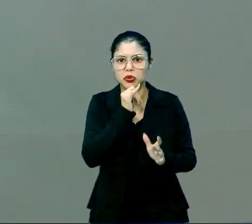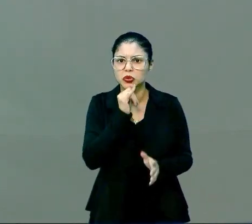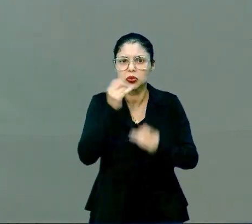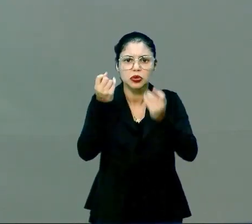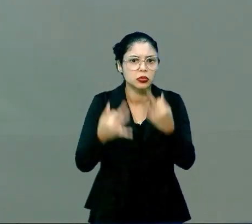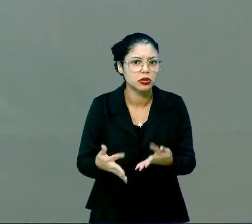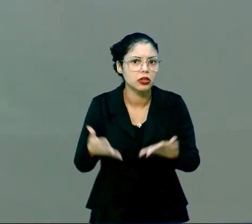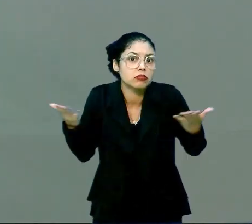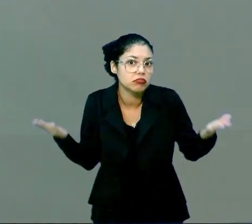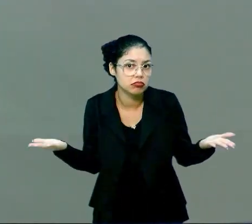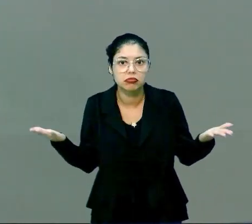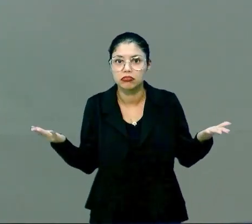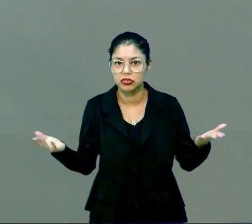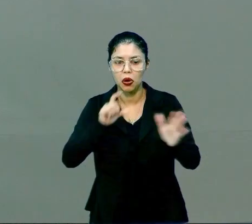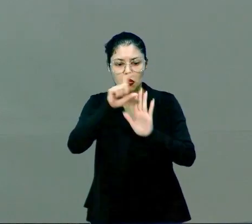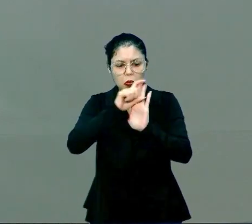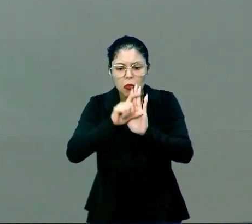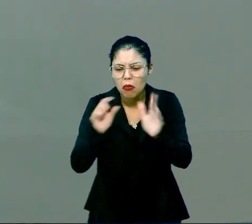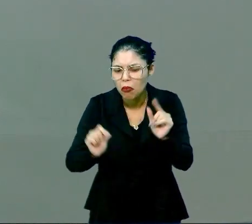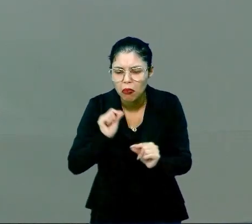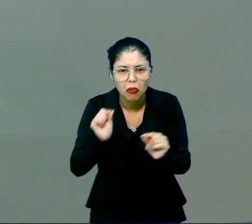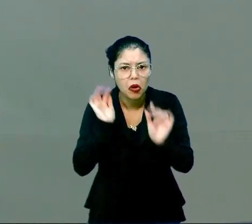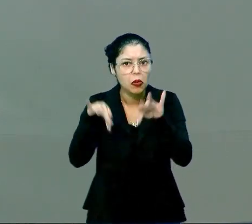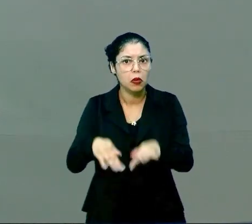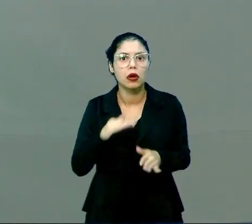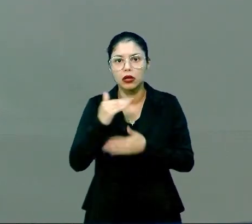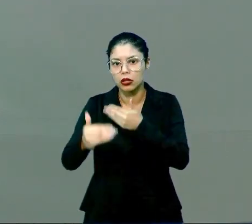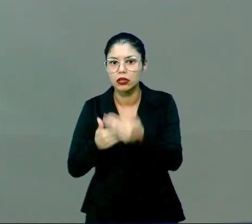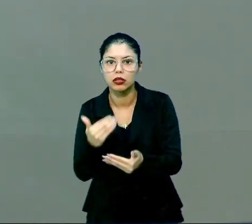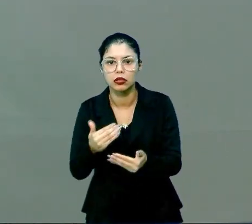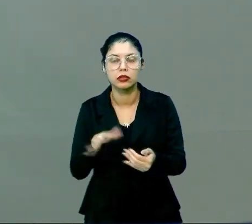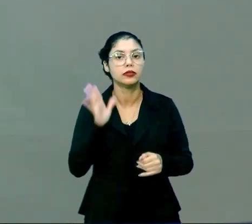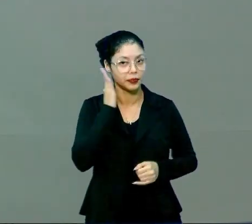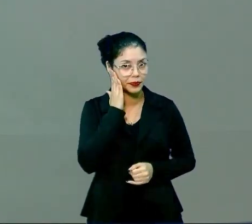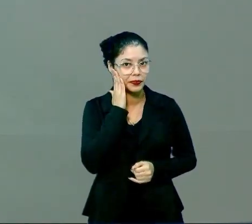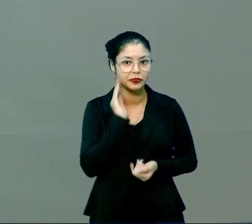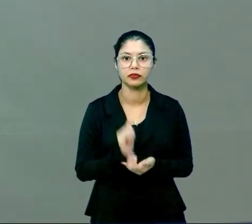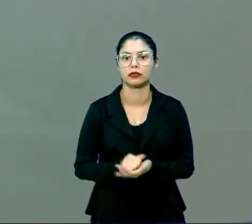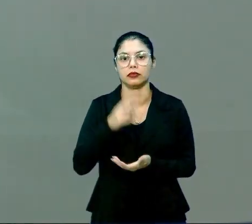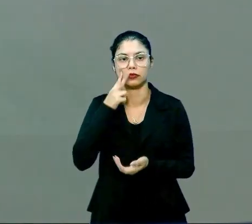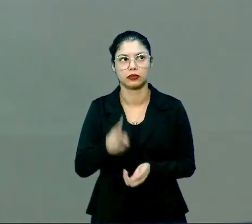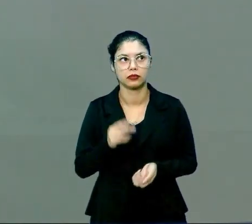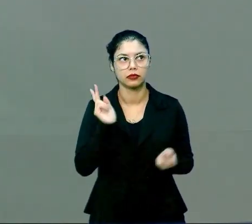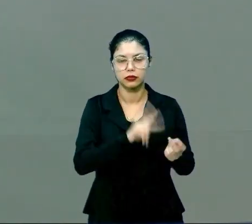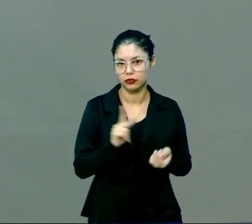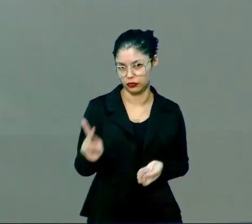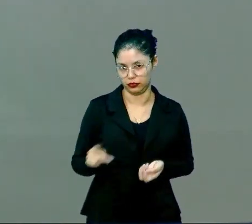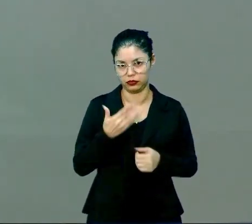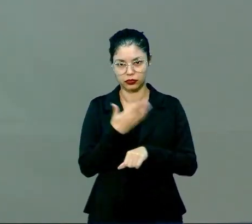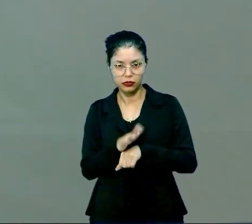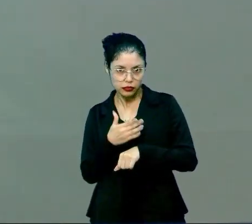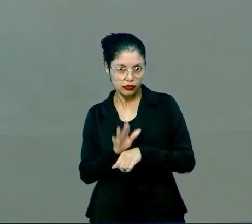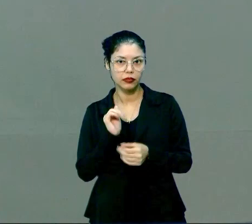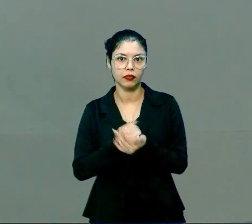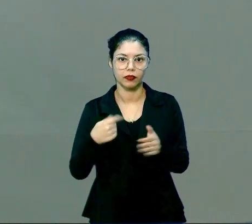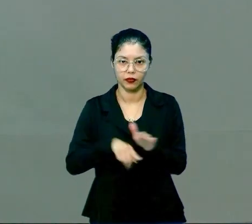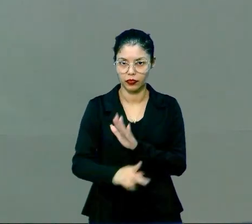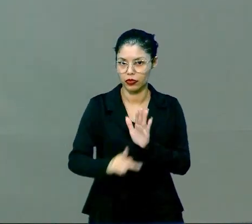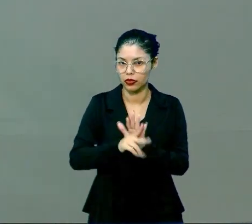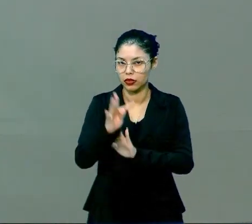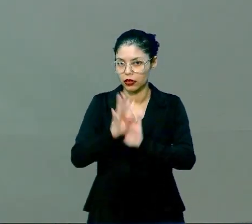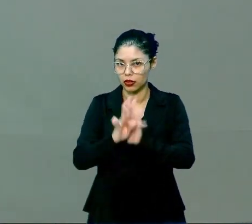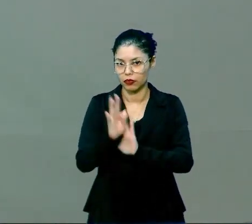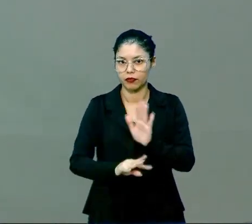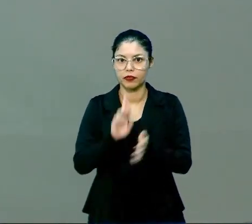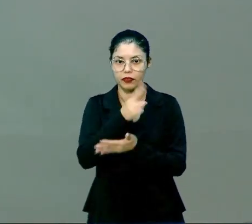fica as explicações? Onde é que fica a conclusão dentro desse desenvolvimento? Eu quero ver isso, professora, na parte prática, dentro do texto, de